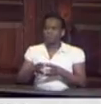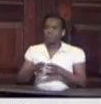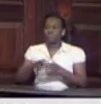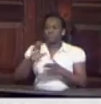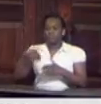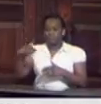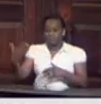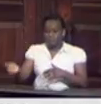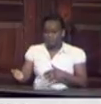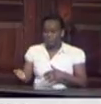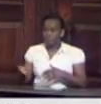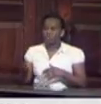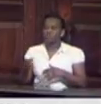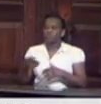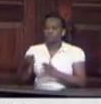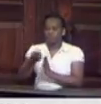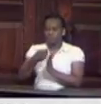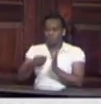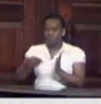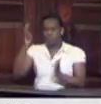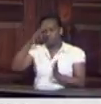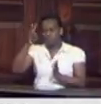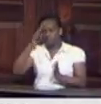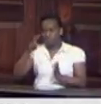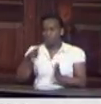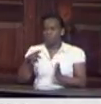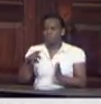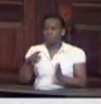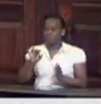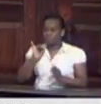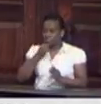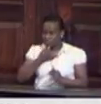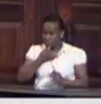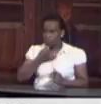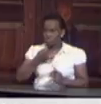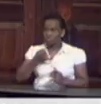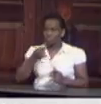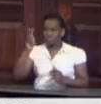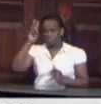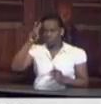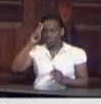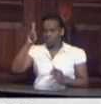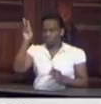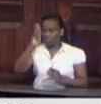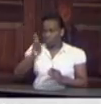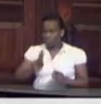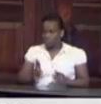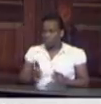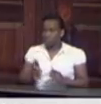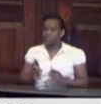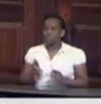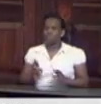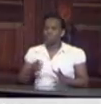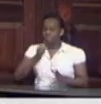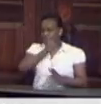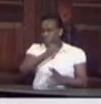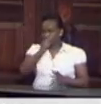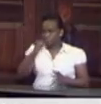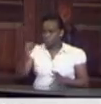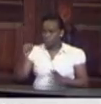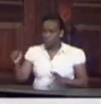tarde vai escrever um episódio triste na história russa, com a